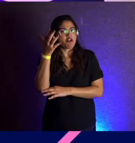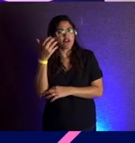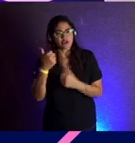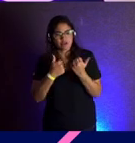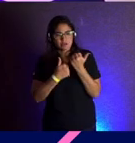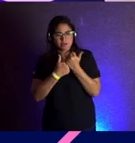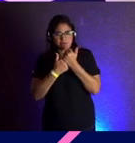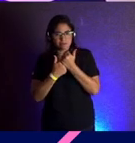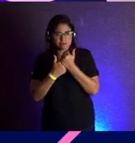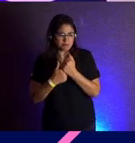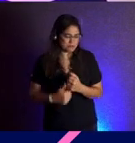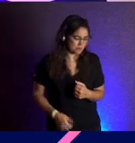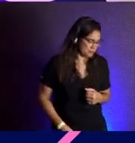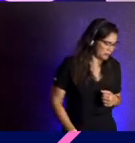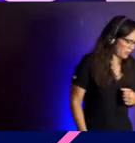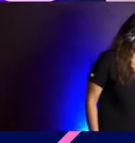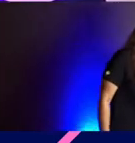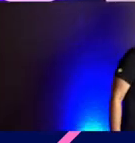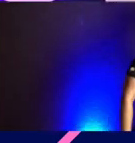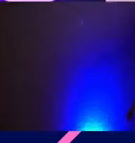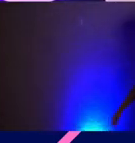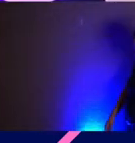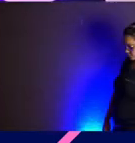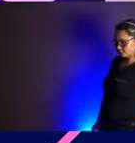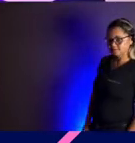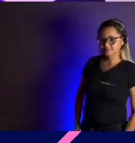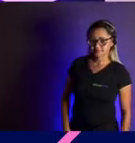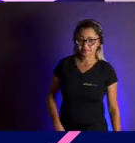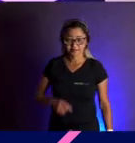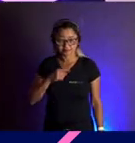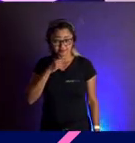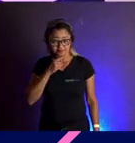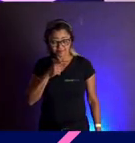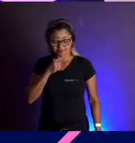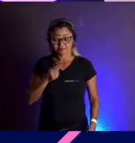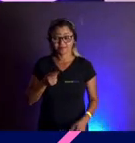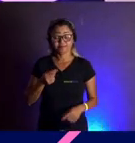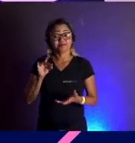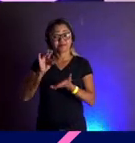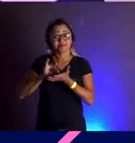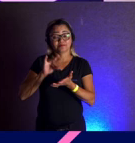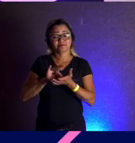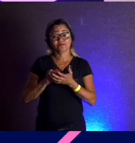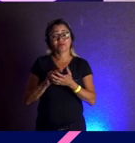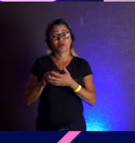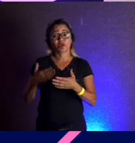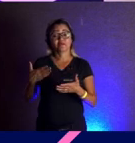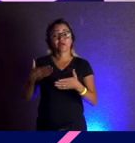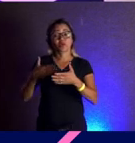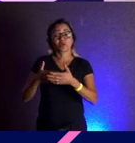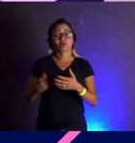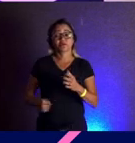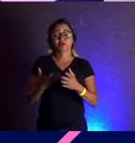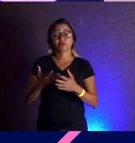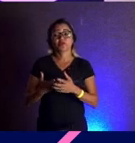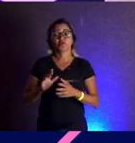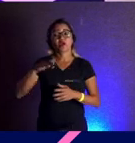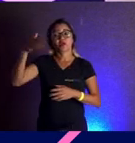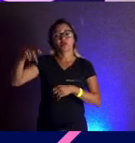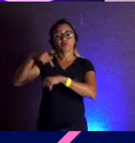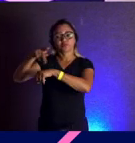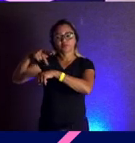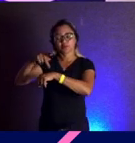porque é uma flutuação natural do. Isso é balela, porque na realidade, o que a gente vem enfrentando, a gente está enfrentando aí